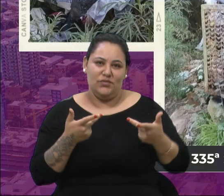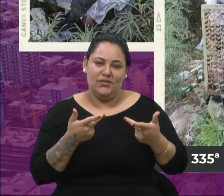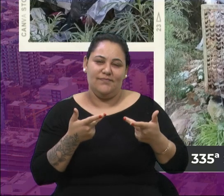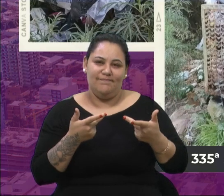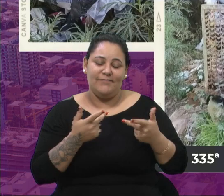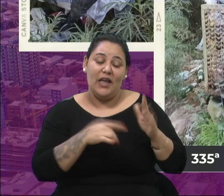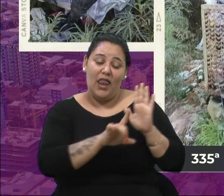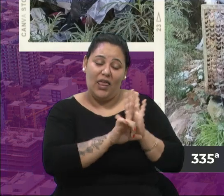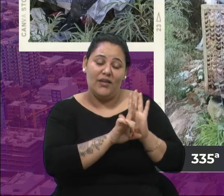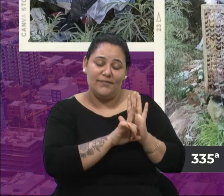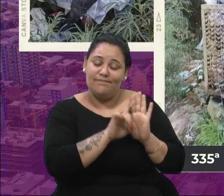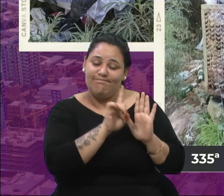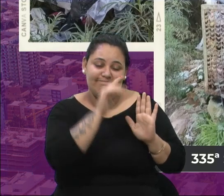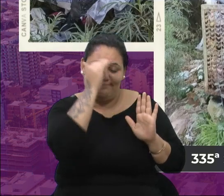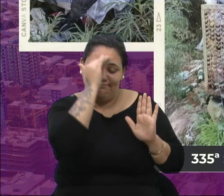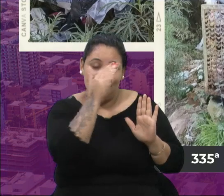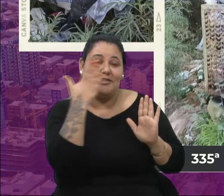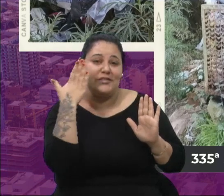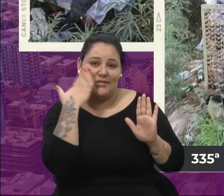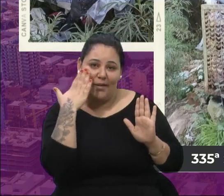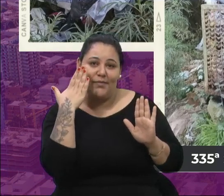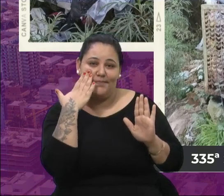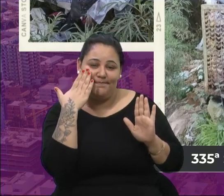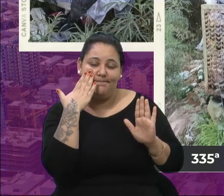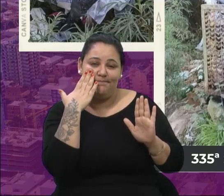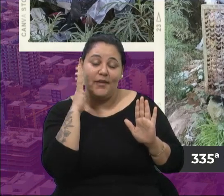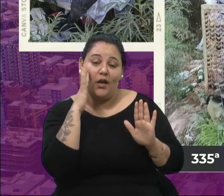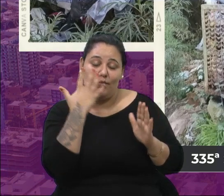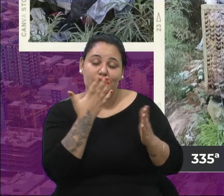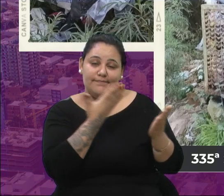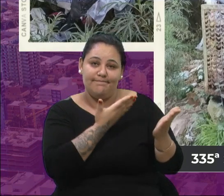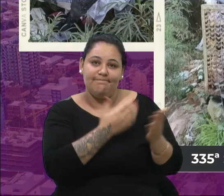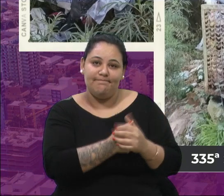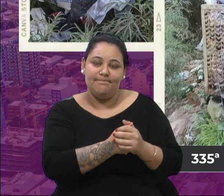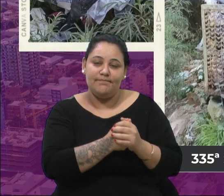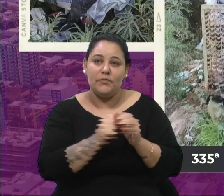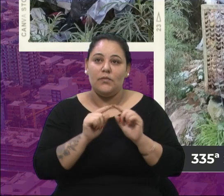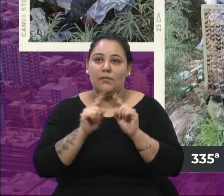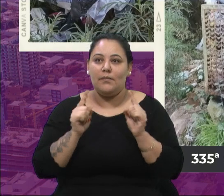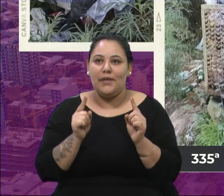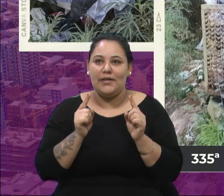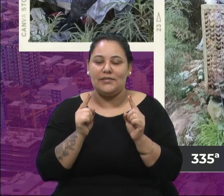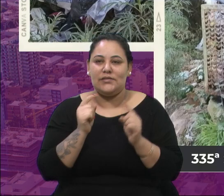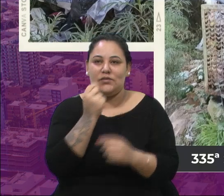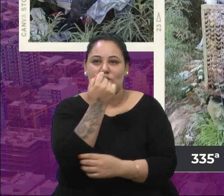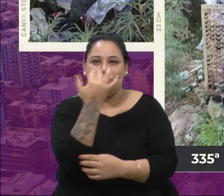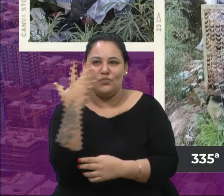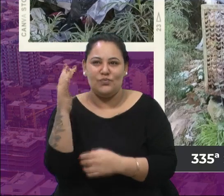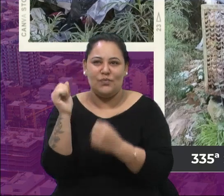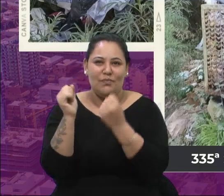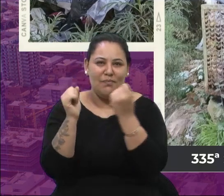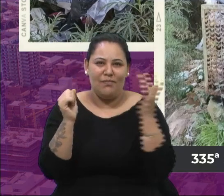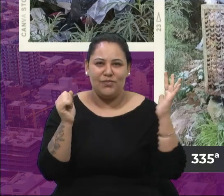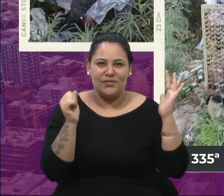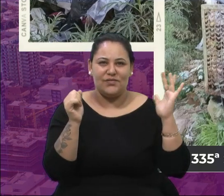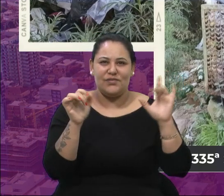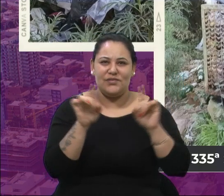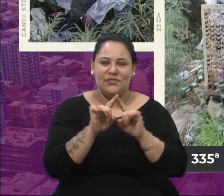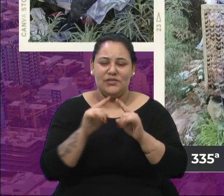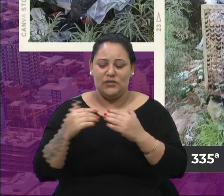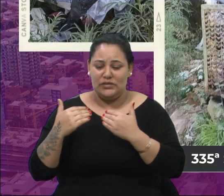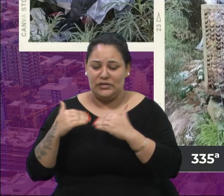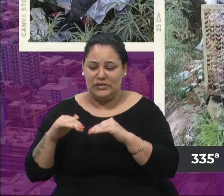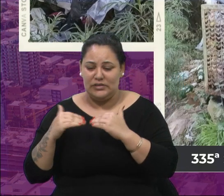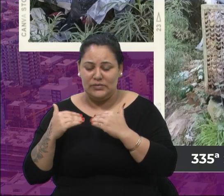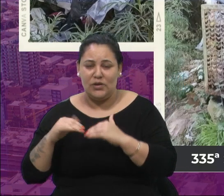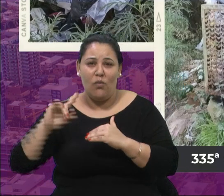gente sabe que em alguns momentos acontece mesmo. Mas a questão do mato, o caminhão do lixo